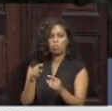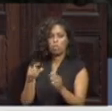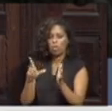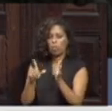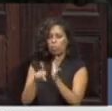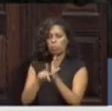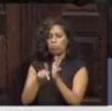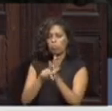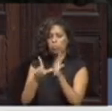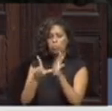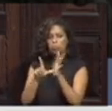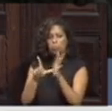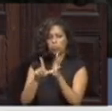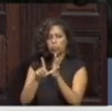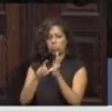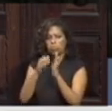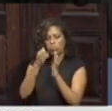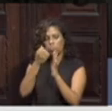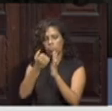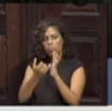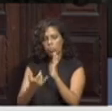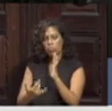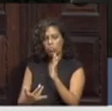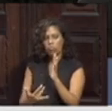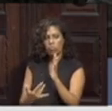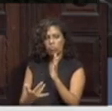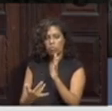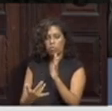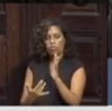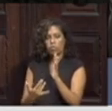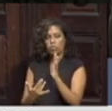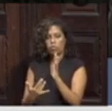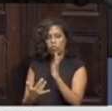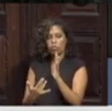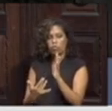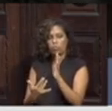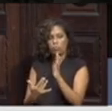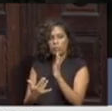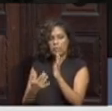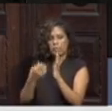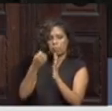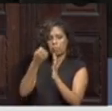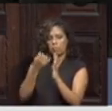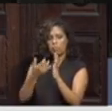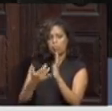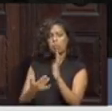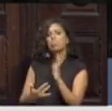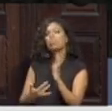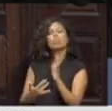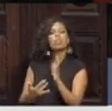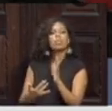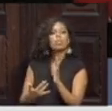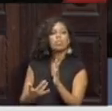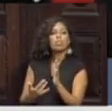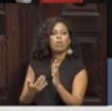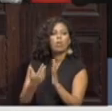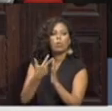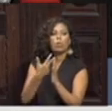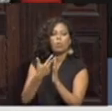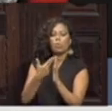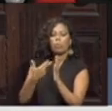seriam as pré-condições para a independência e a garantia técnica dos indicados. Portanto, então, seria a